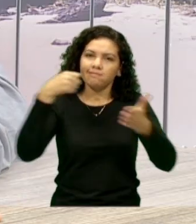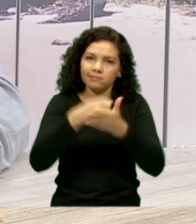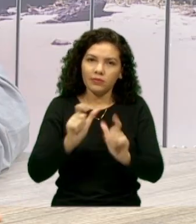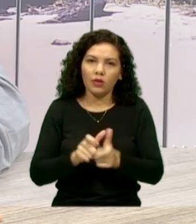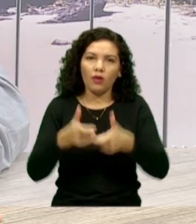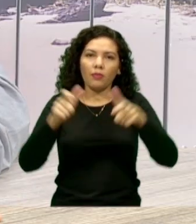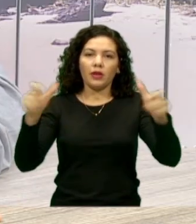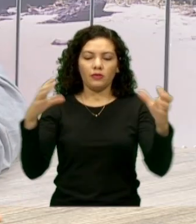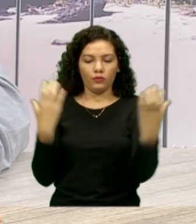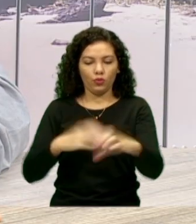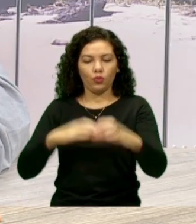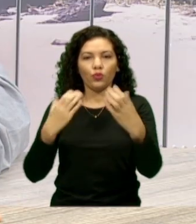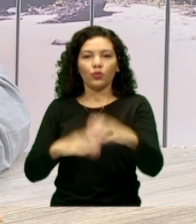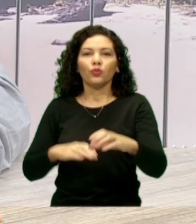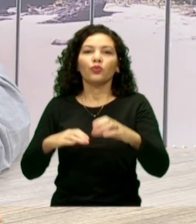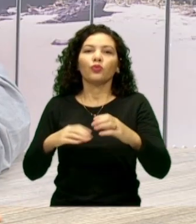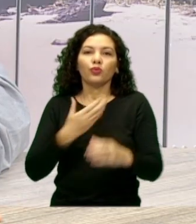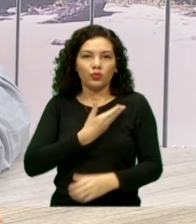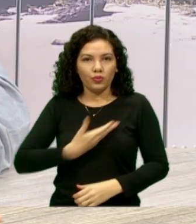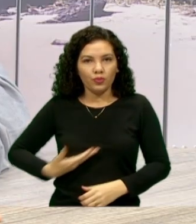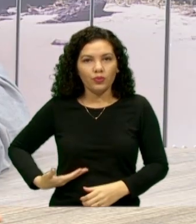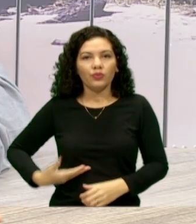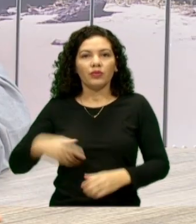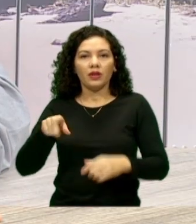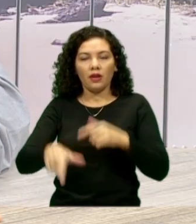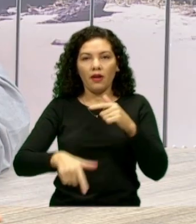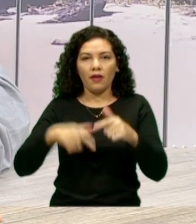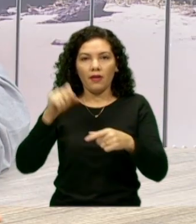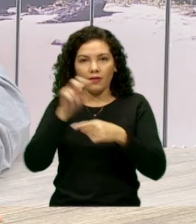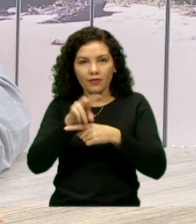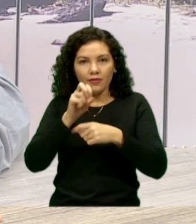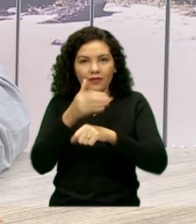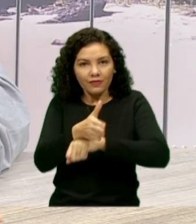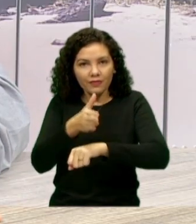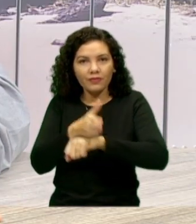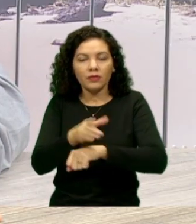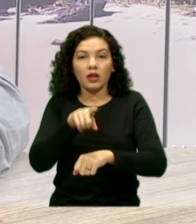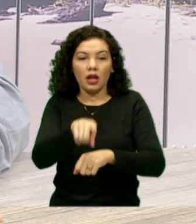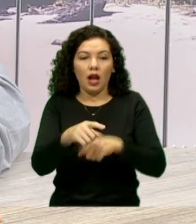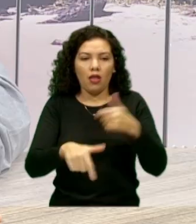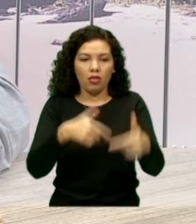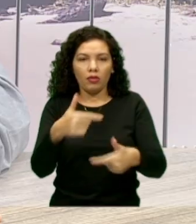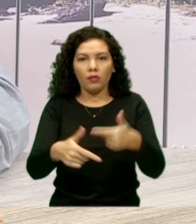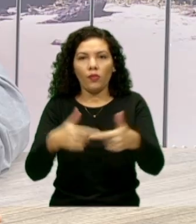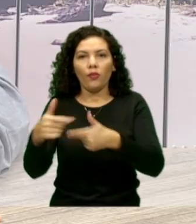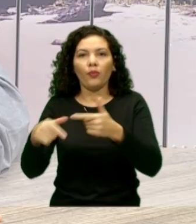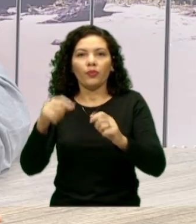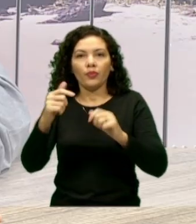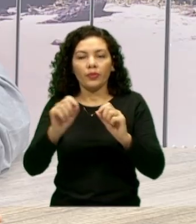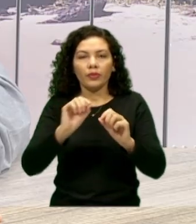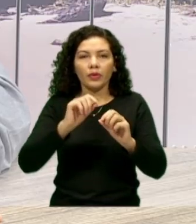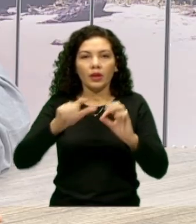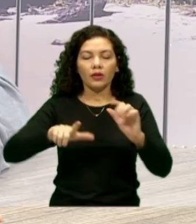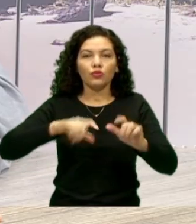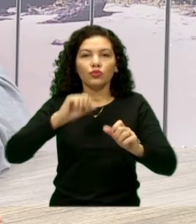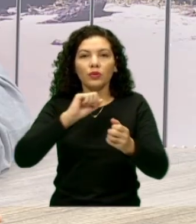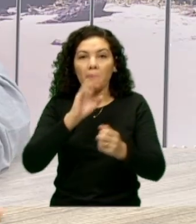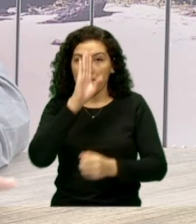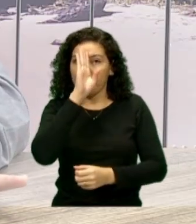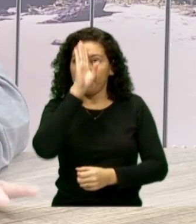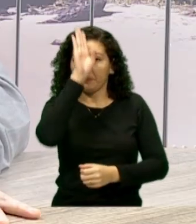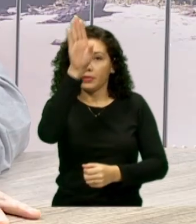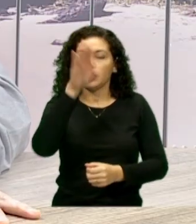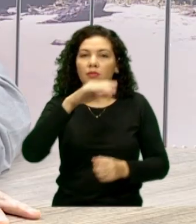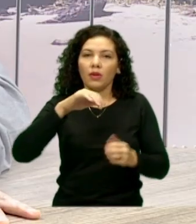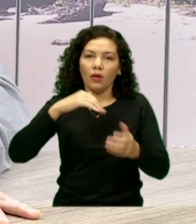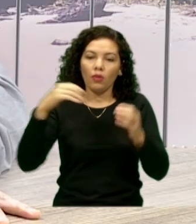ampliação de concursos públicos, para que funcionários efetivos desempenhem as funções principais